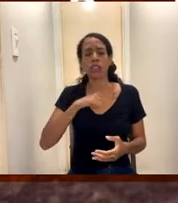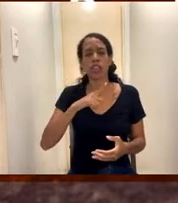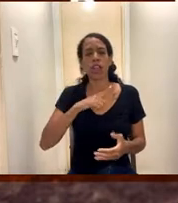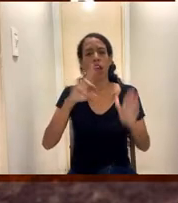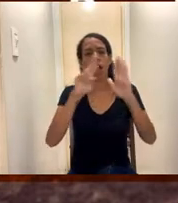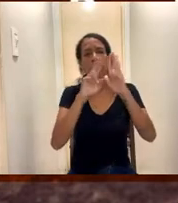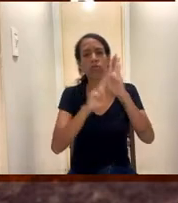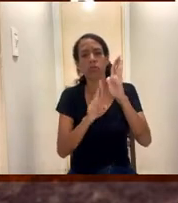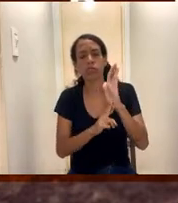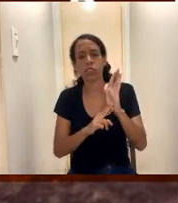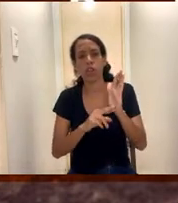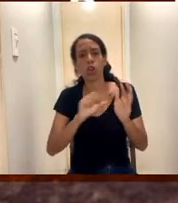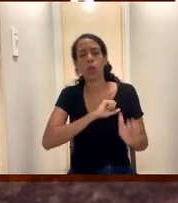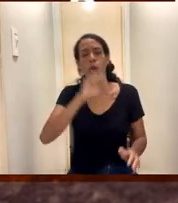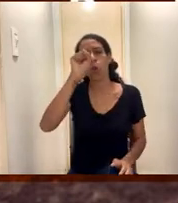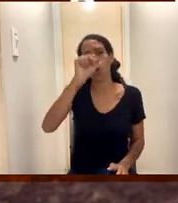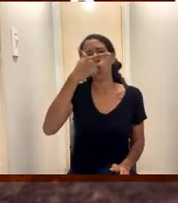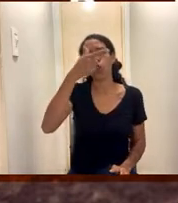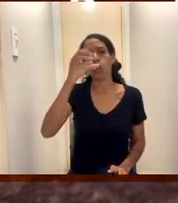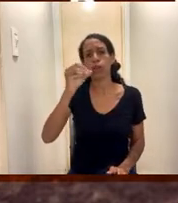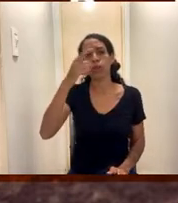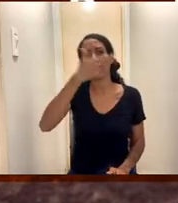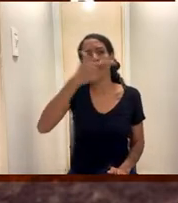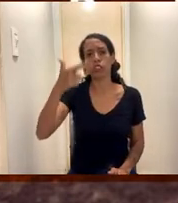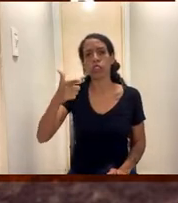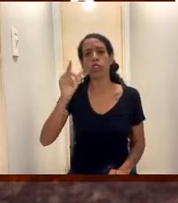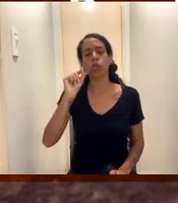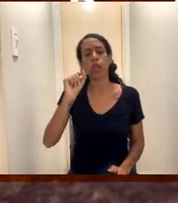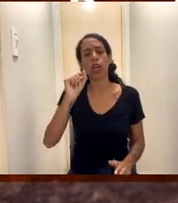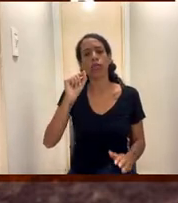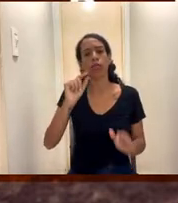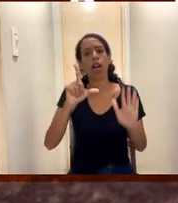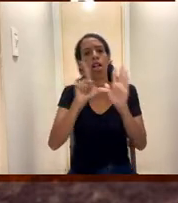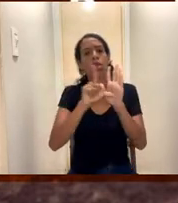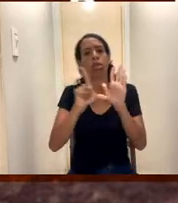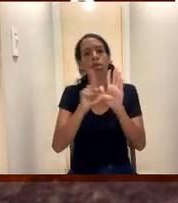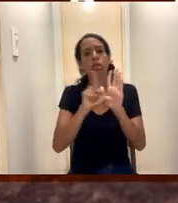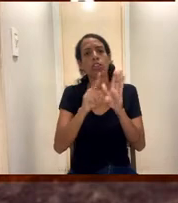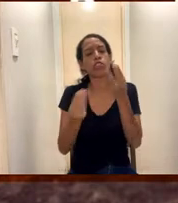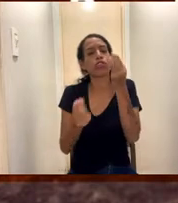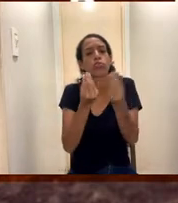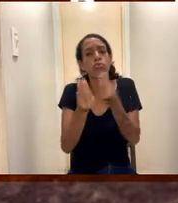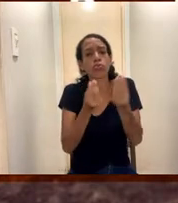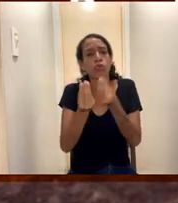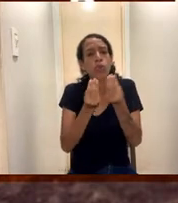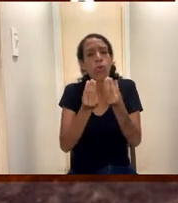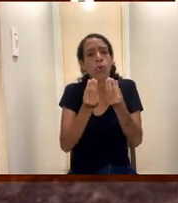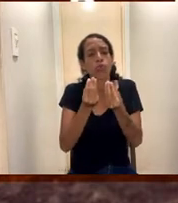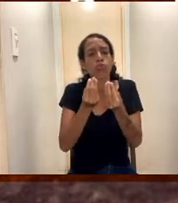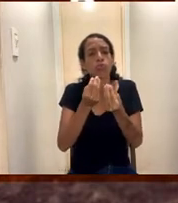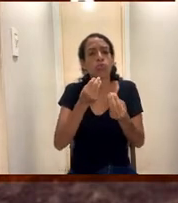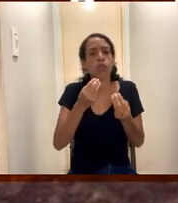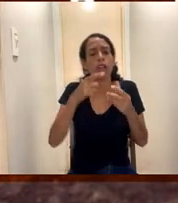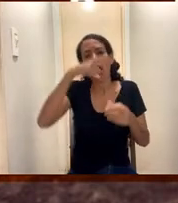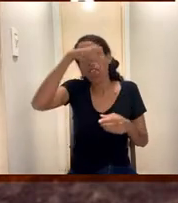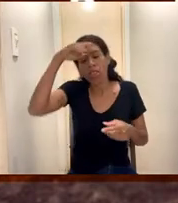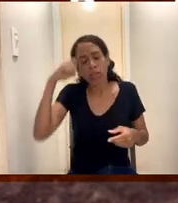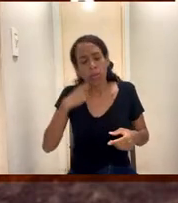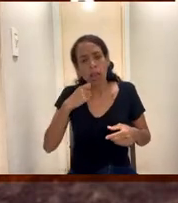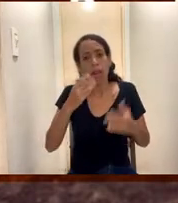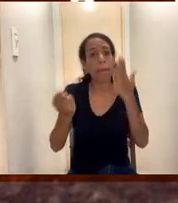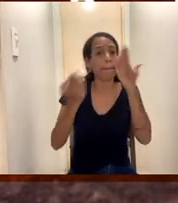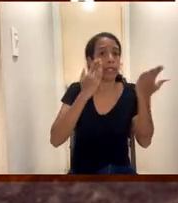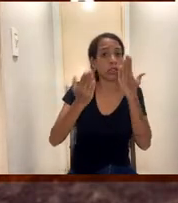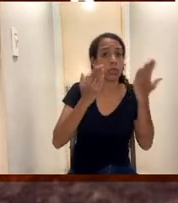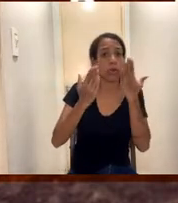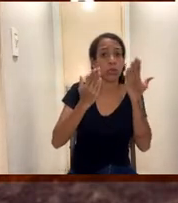de 2022, que estabelece normas de atuação para profissionais da psicologia